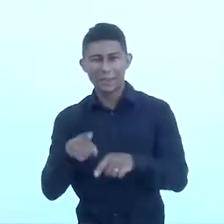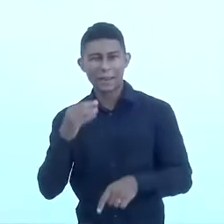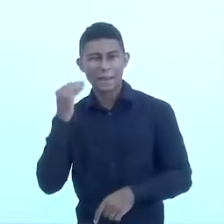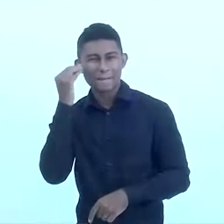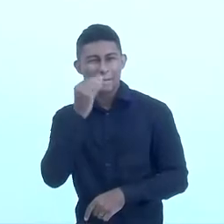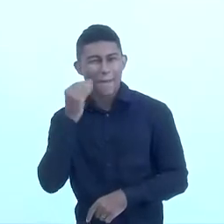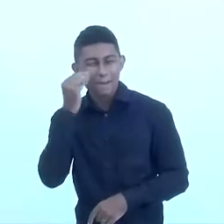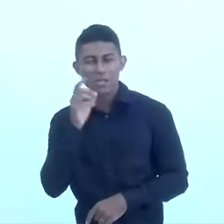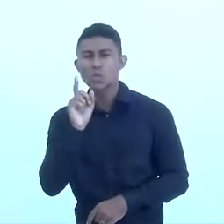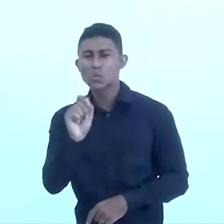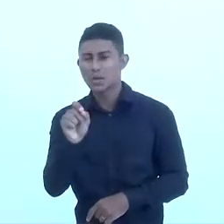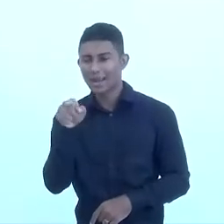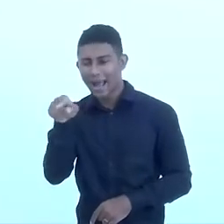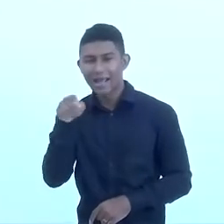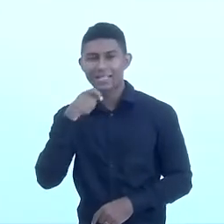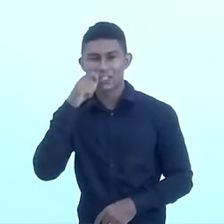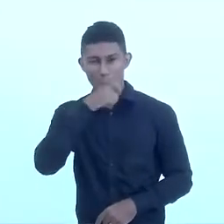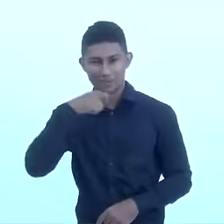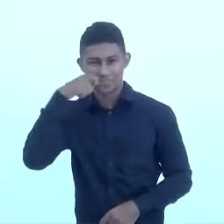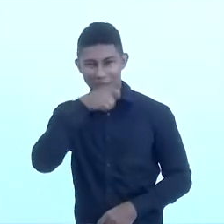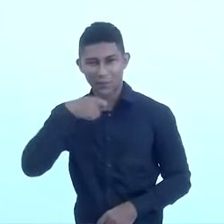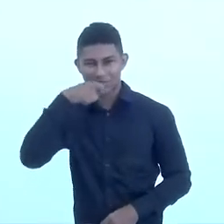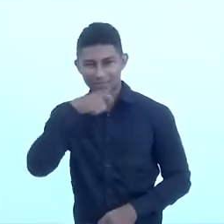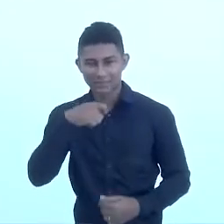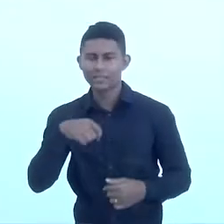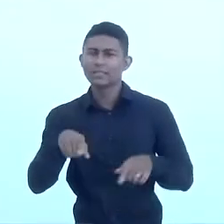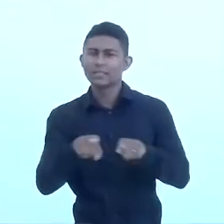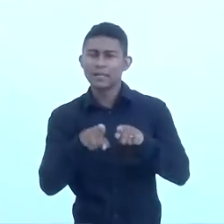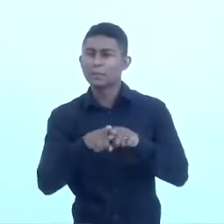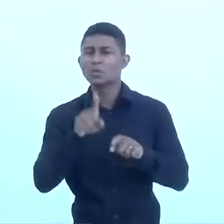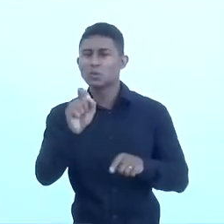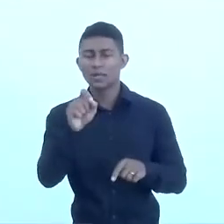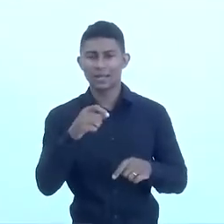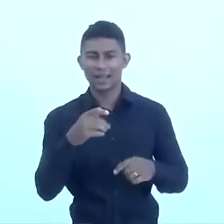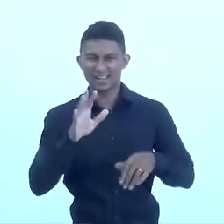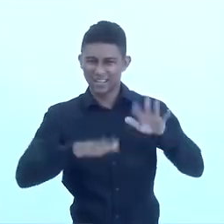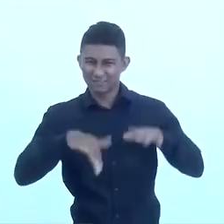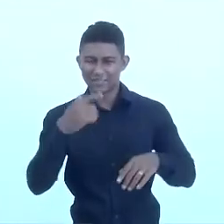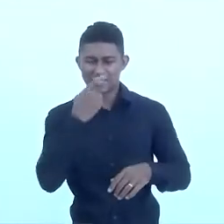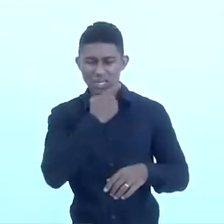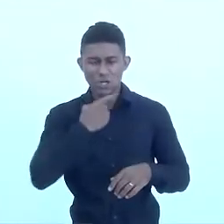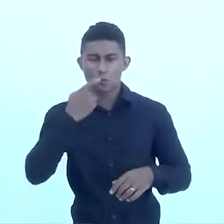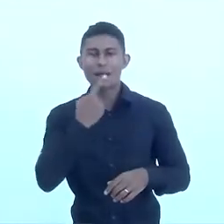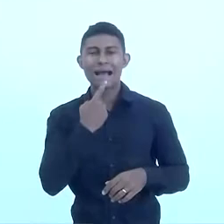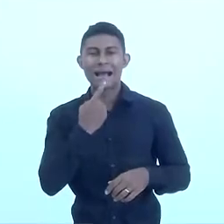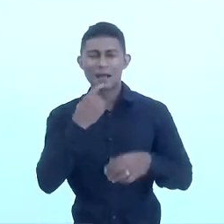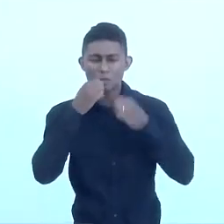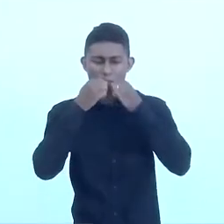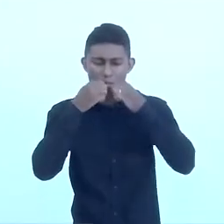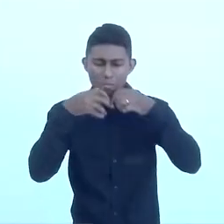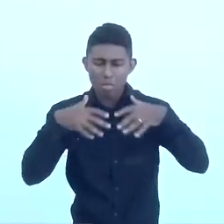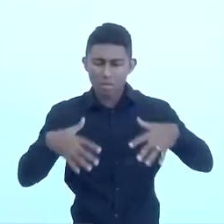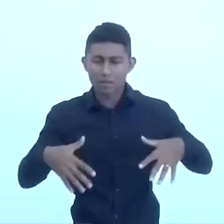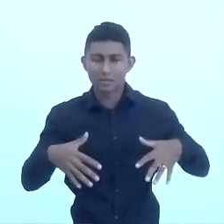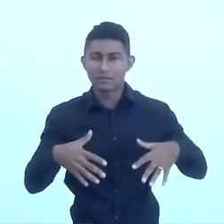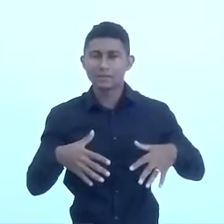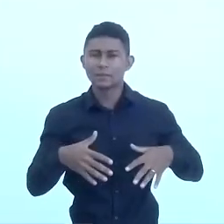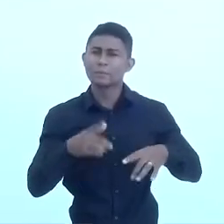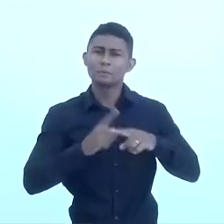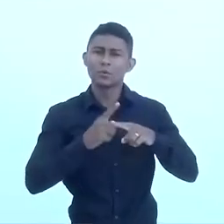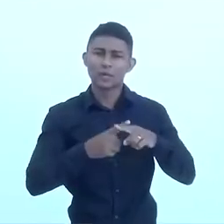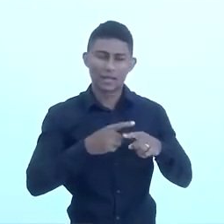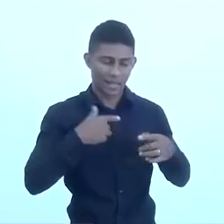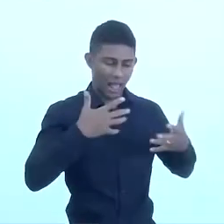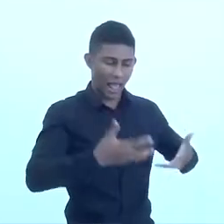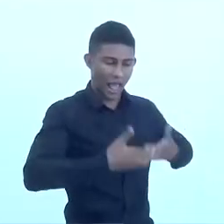experiência da escovação e de como sangrava a gengiva se a gente não comesse verduras.